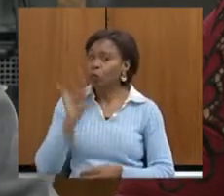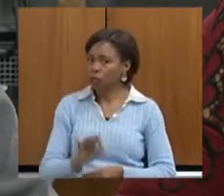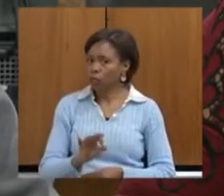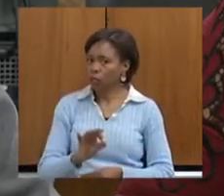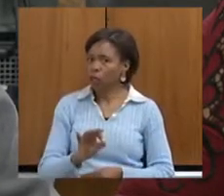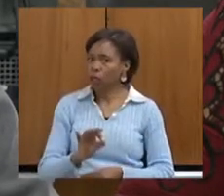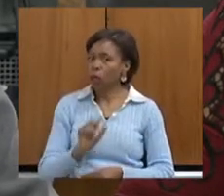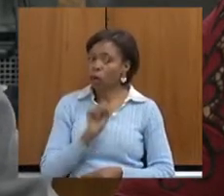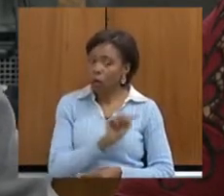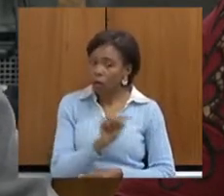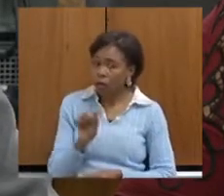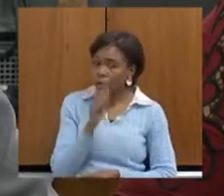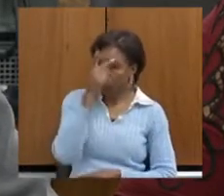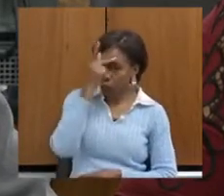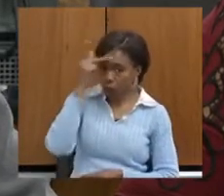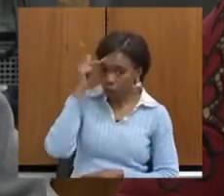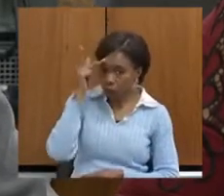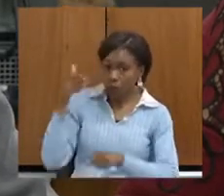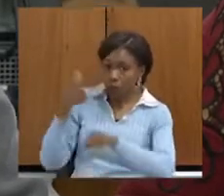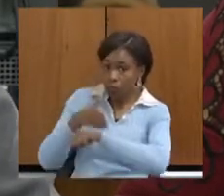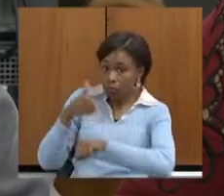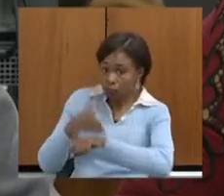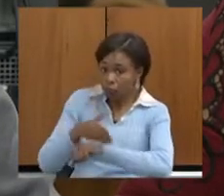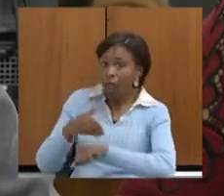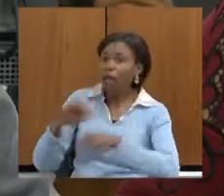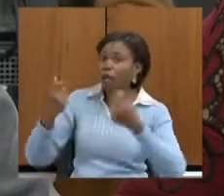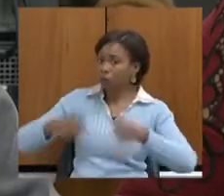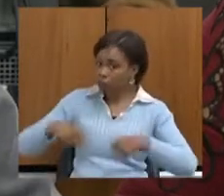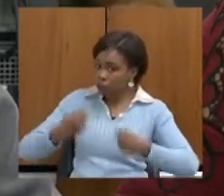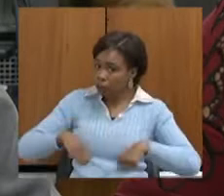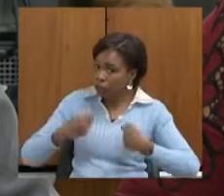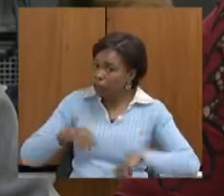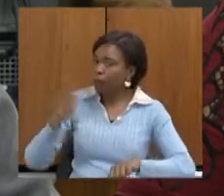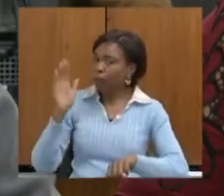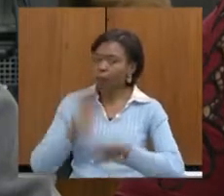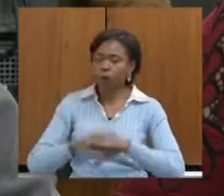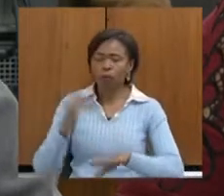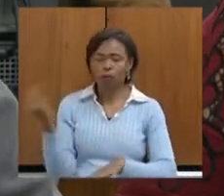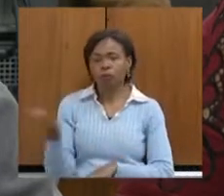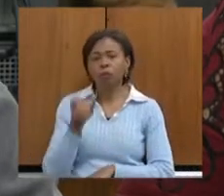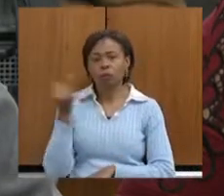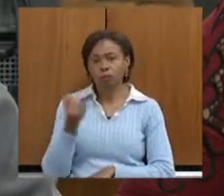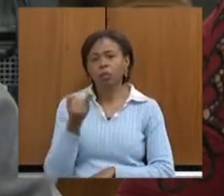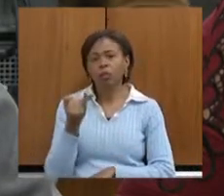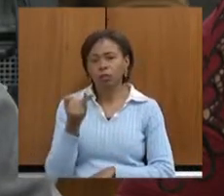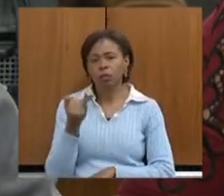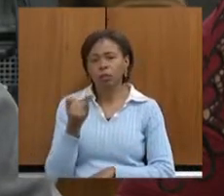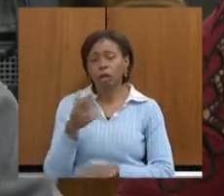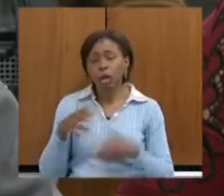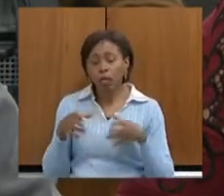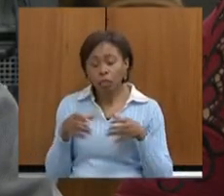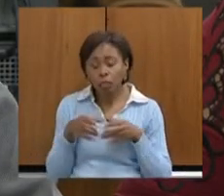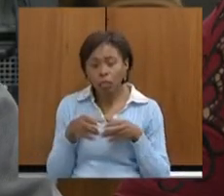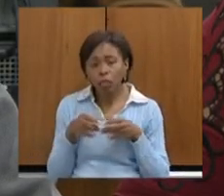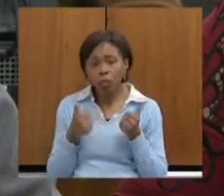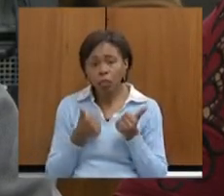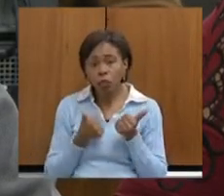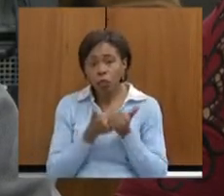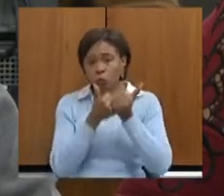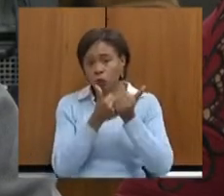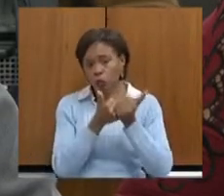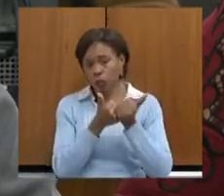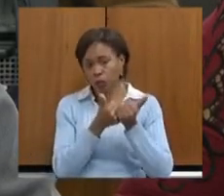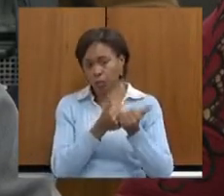levar informação para os atingidos Então nesse sentido da reparação integral é muito importante a